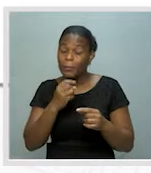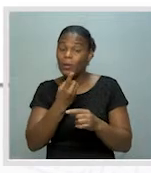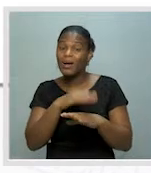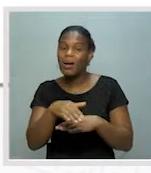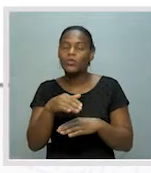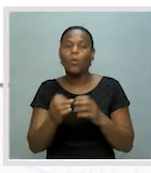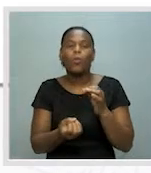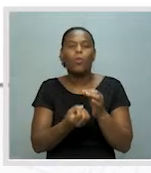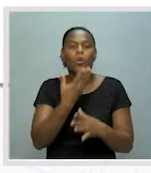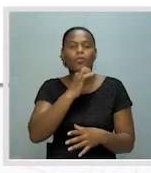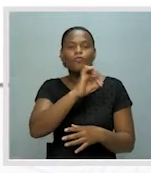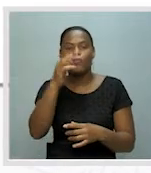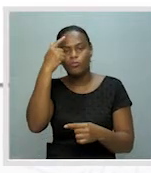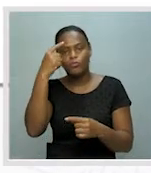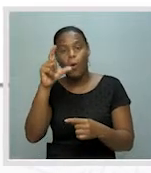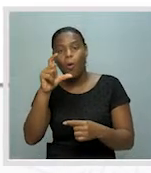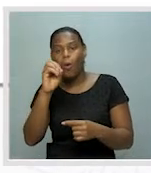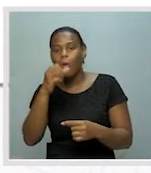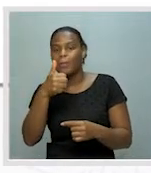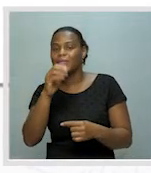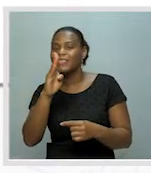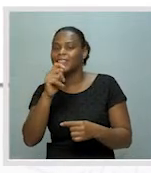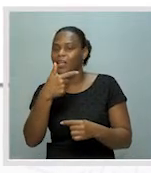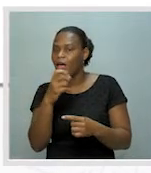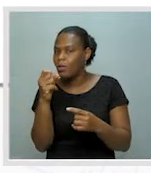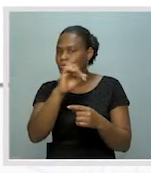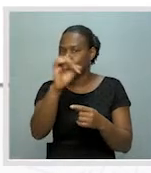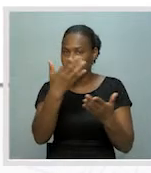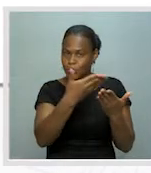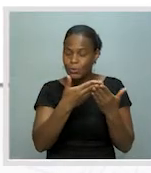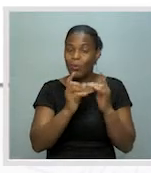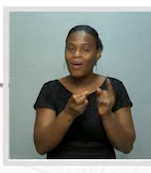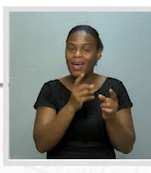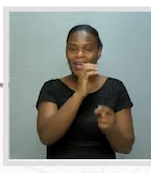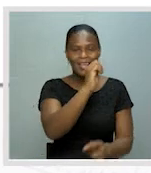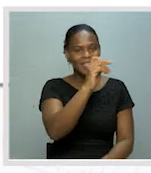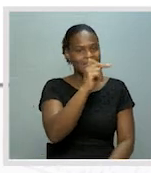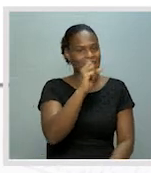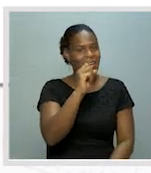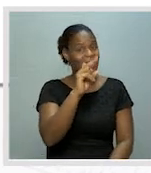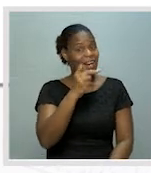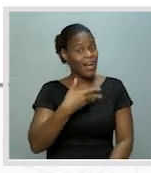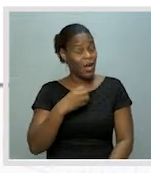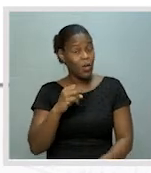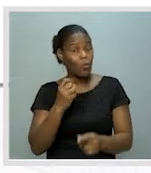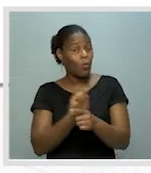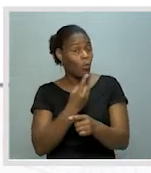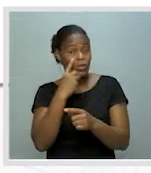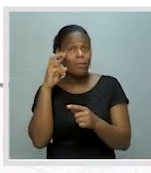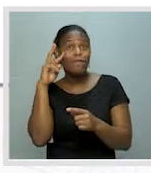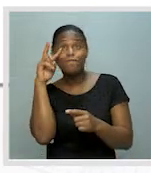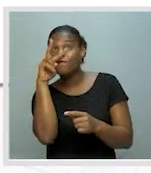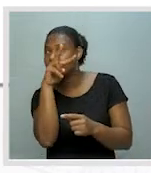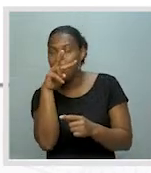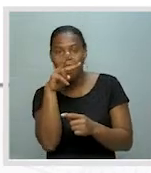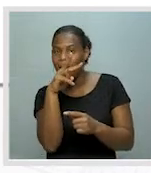à essência do seu objeto de estudo, que é o sagrado. E sabem que o sagrado é algo de